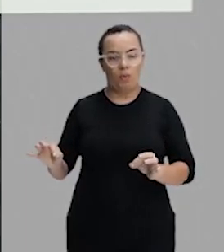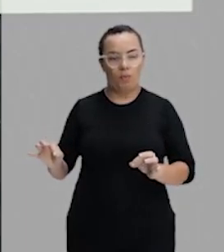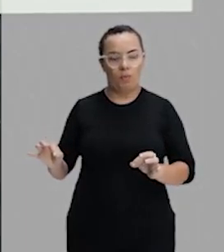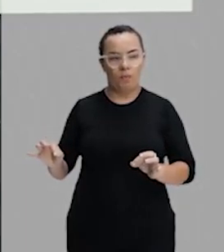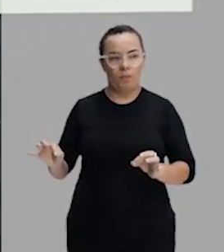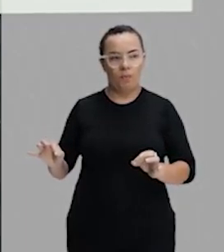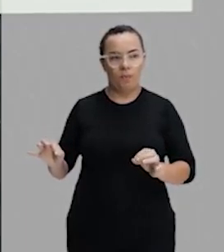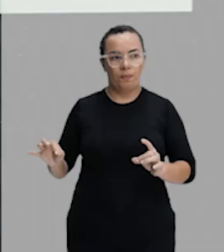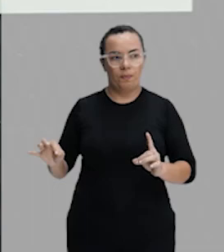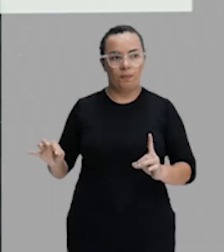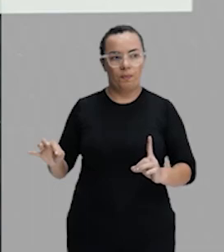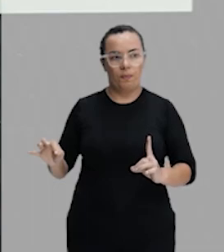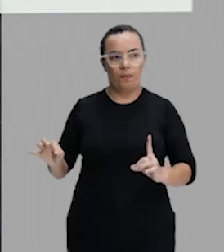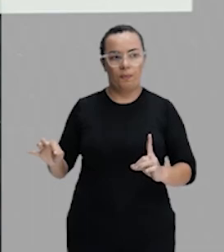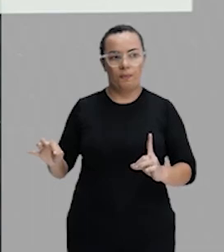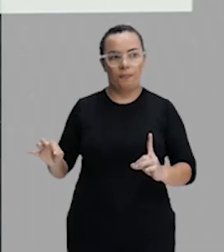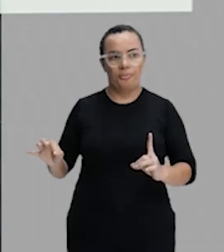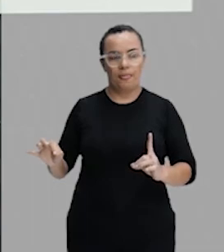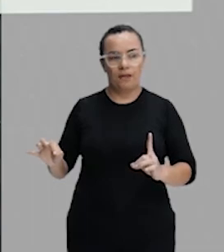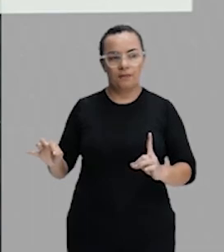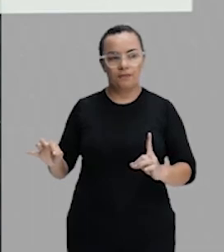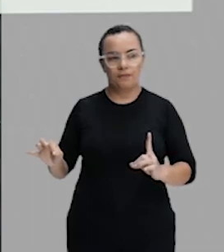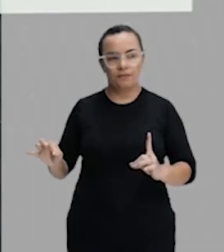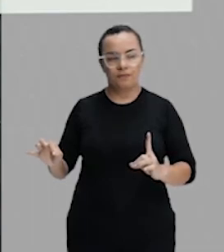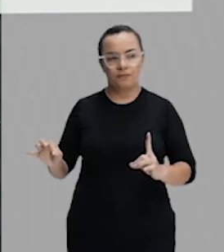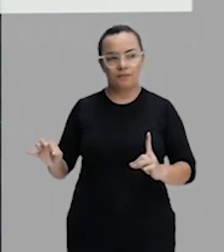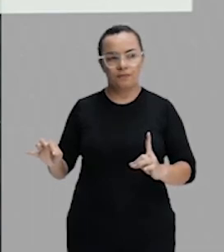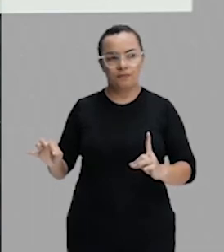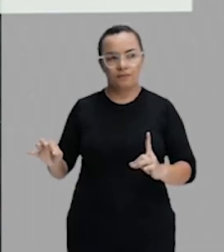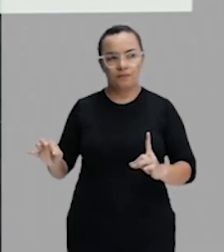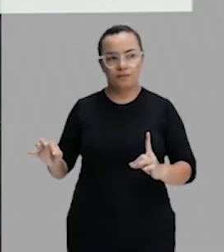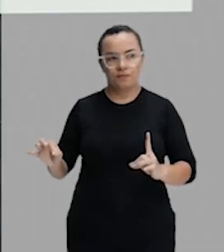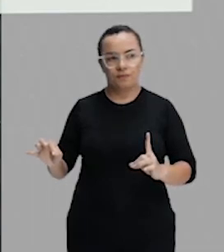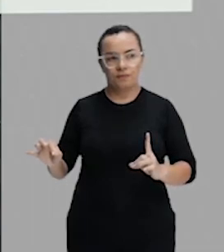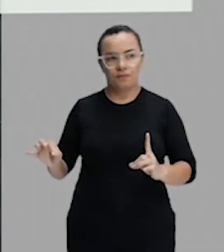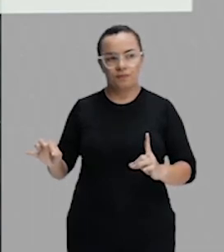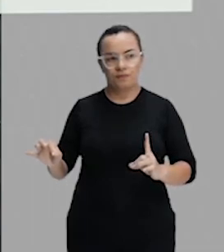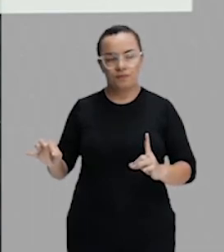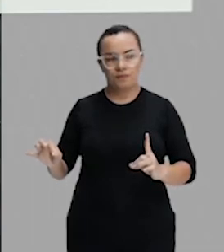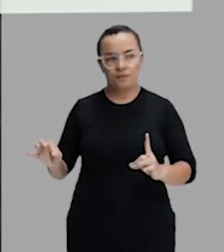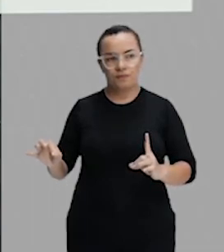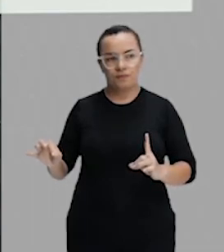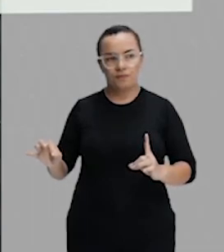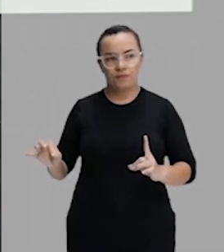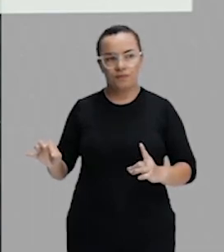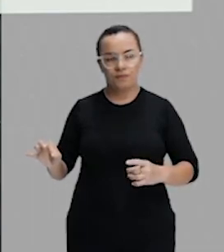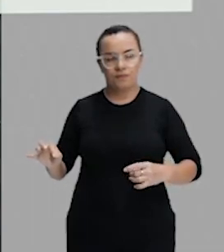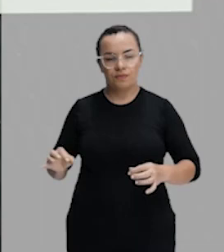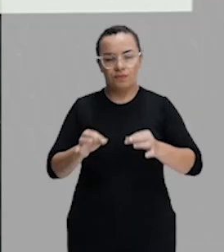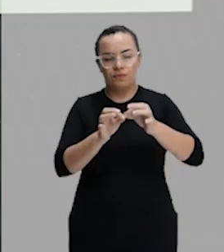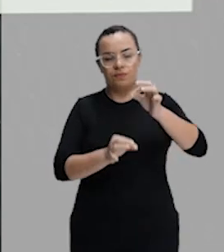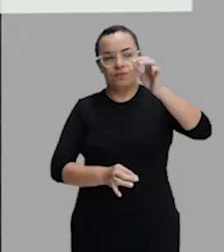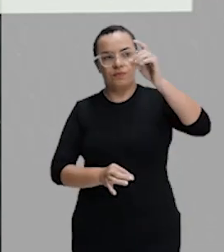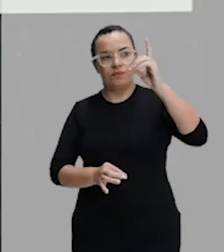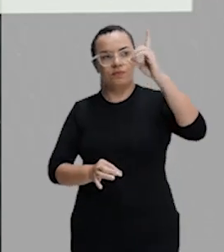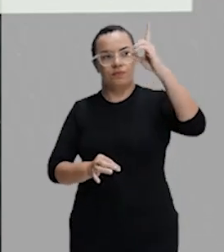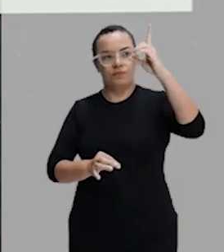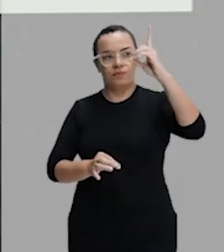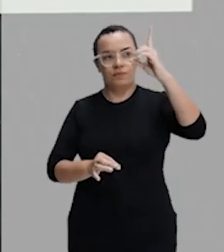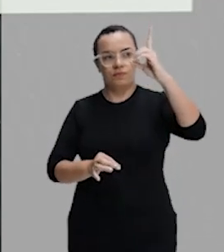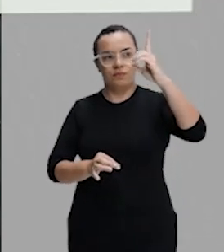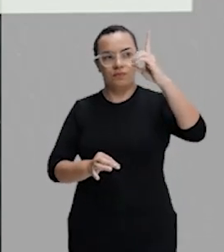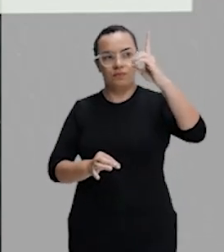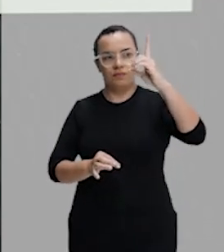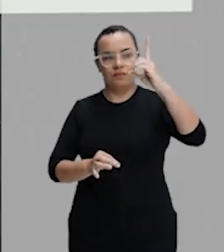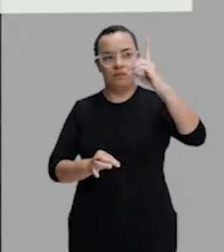consideração que estejam. E esse ponto V é a mesma coisa. Ele está a uma mesma distância